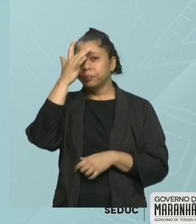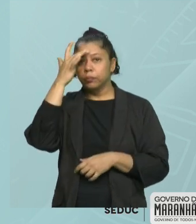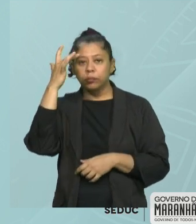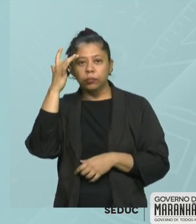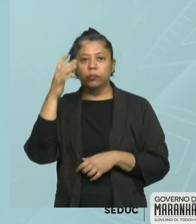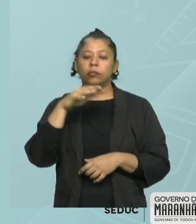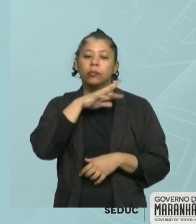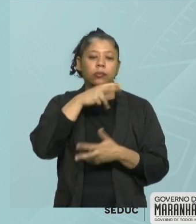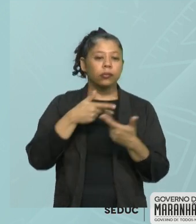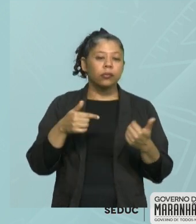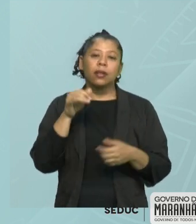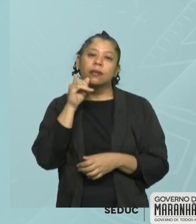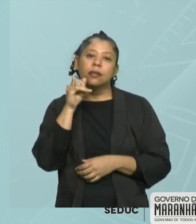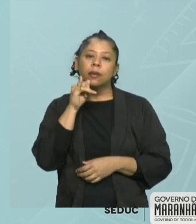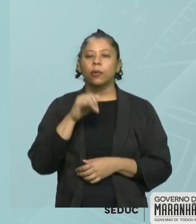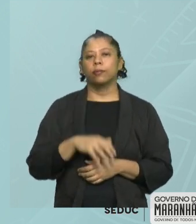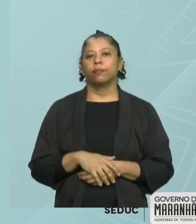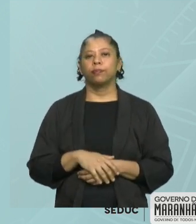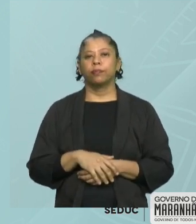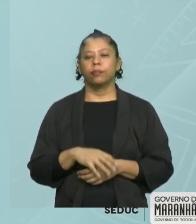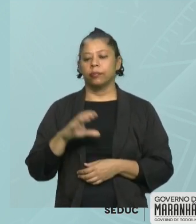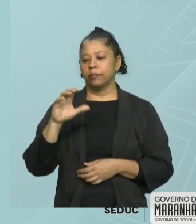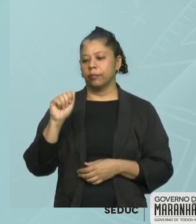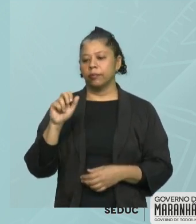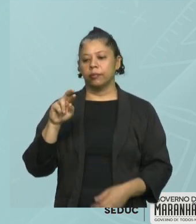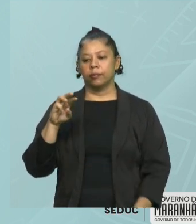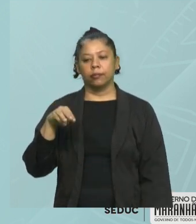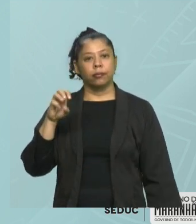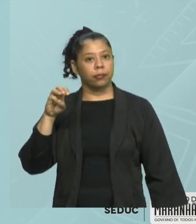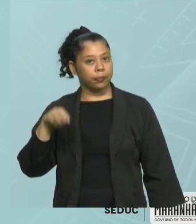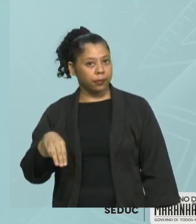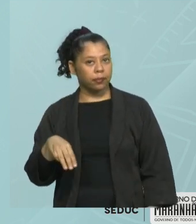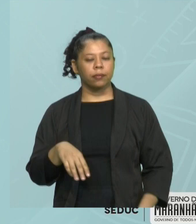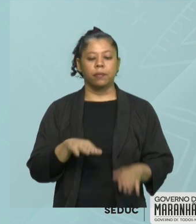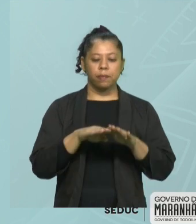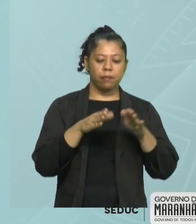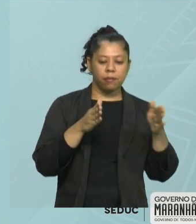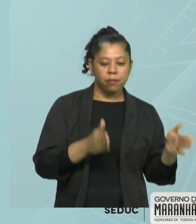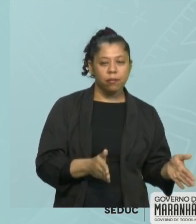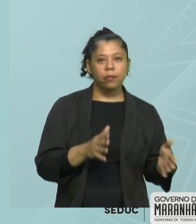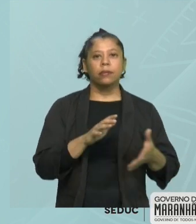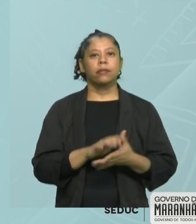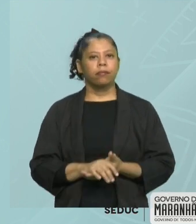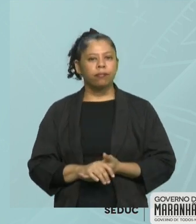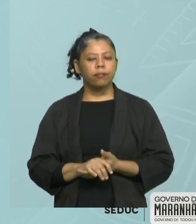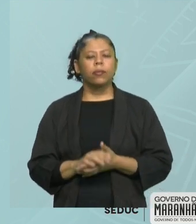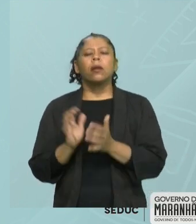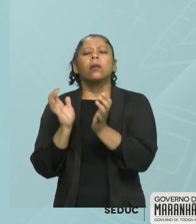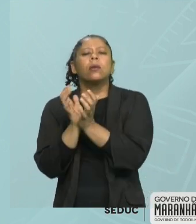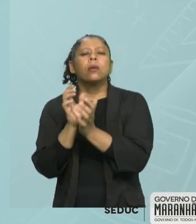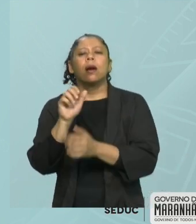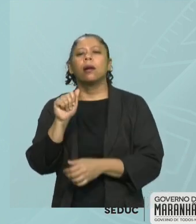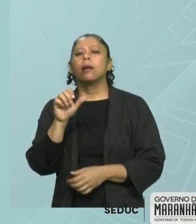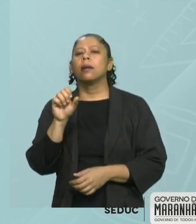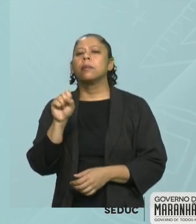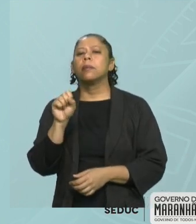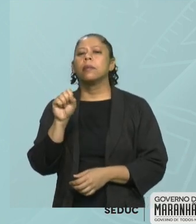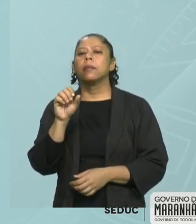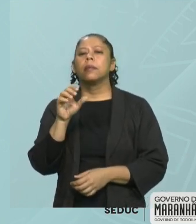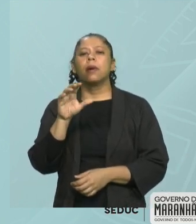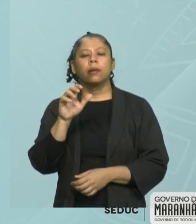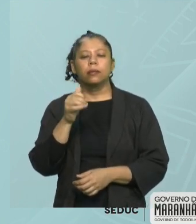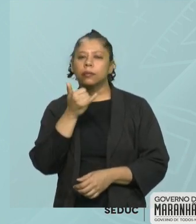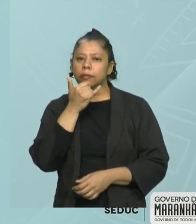exemplo, Carmen, mesa. E os abstratos? Eles vão nomear as